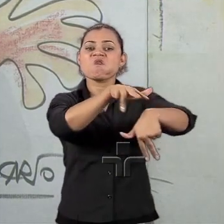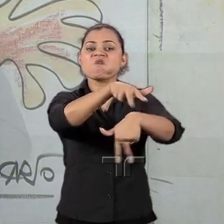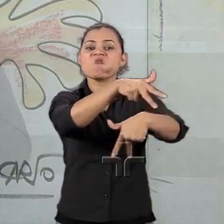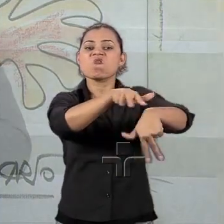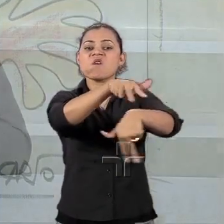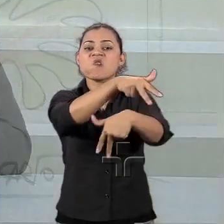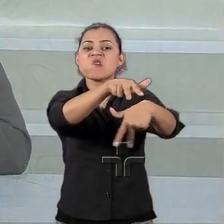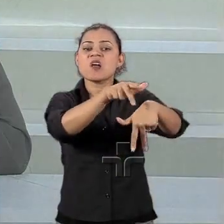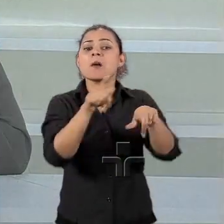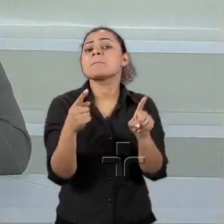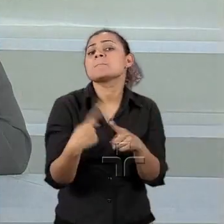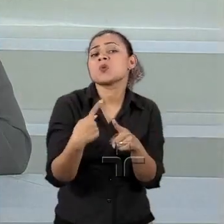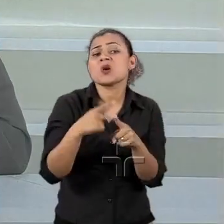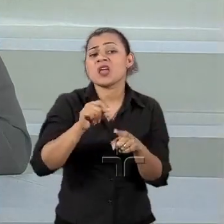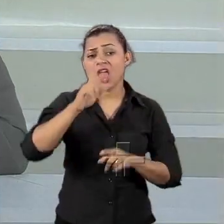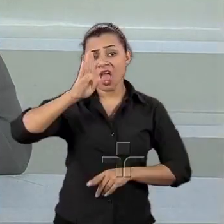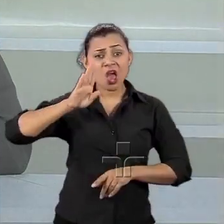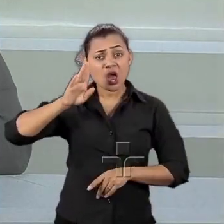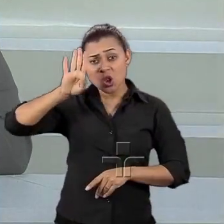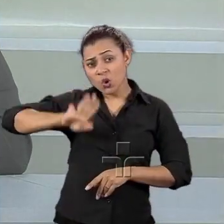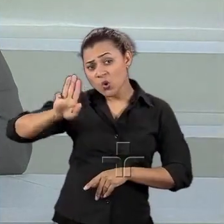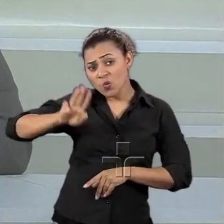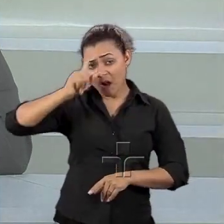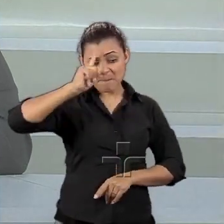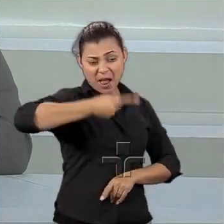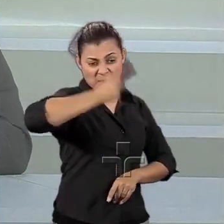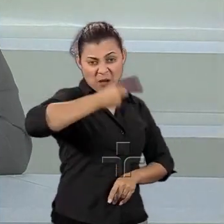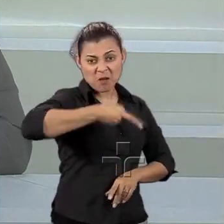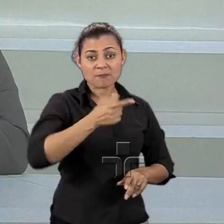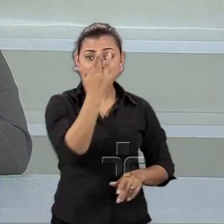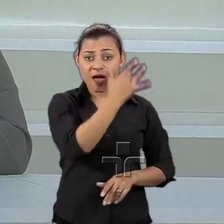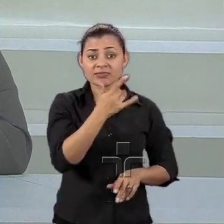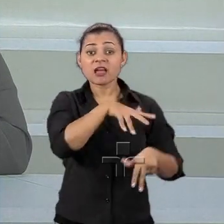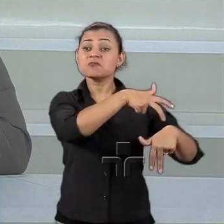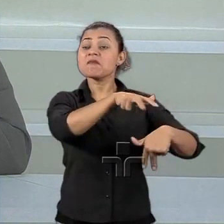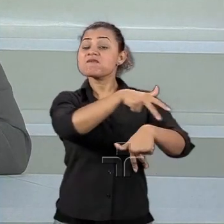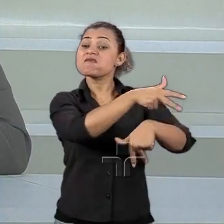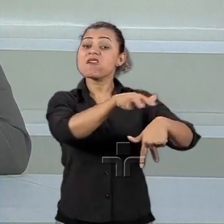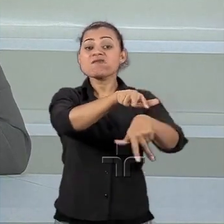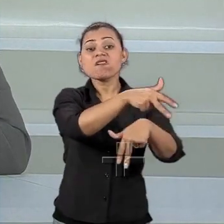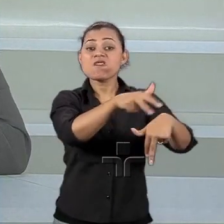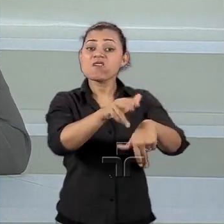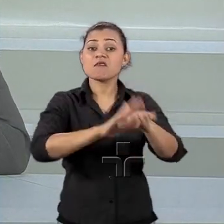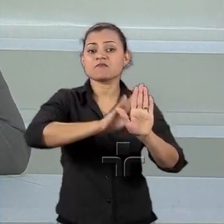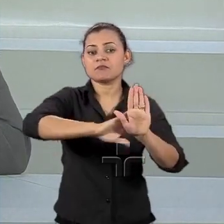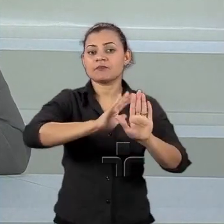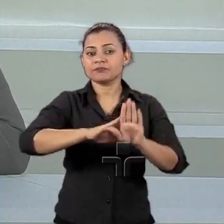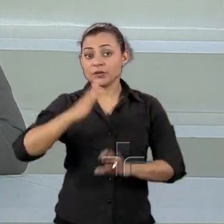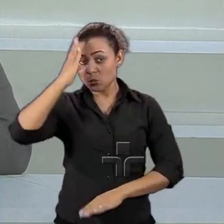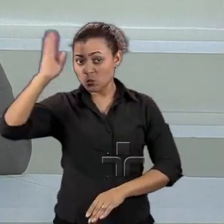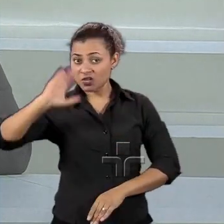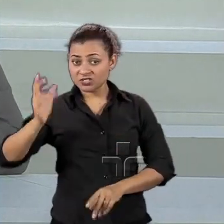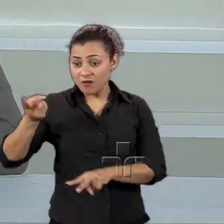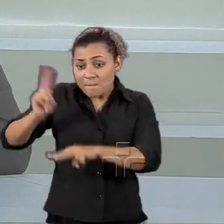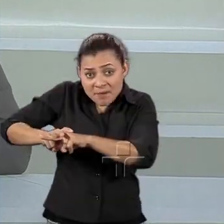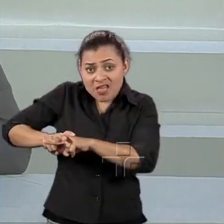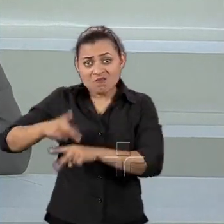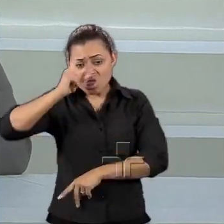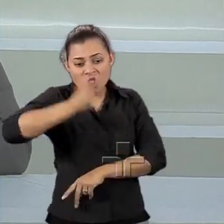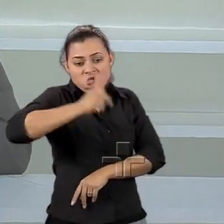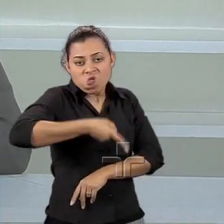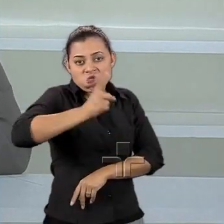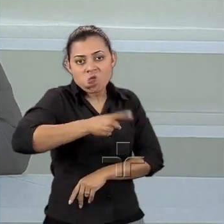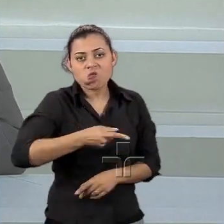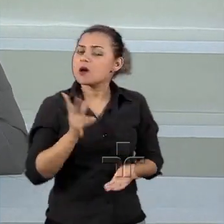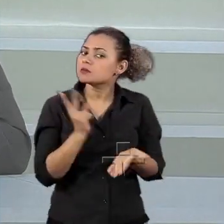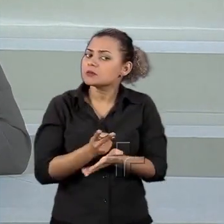Lula nessa eleição. Então, ele está comandando de uma prisão em Curitiba, tudo. Mais do que isso, o que assusta também,